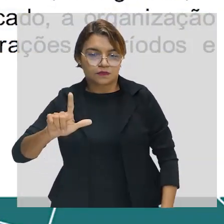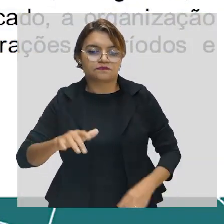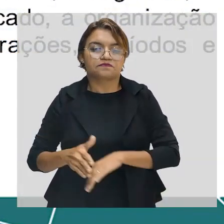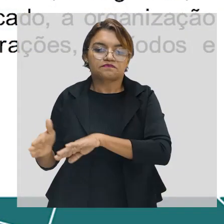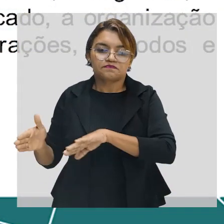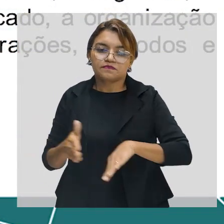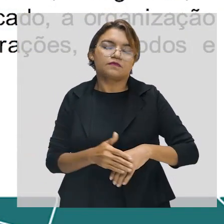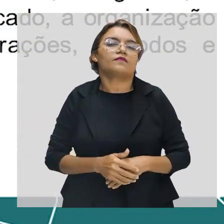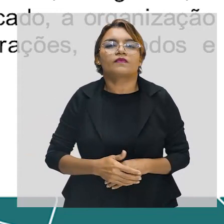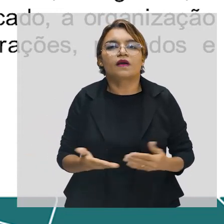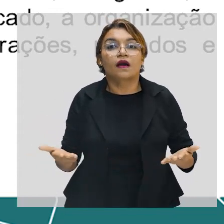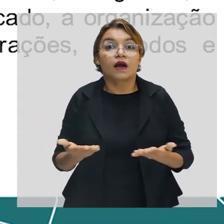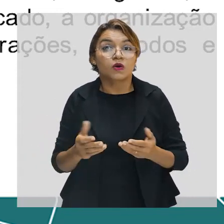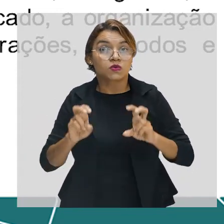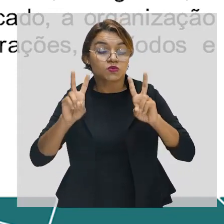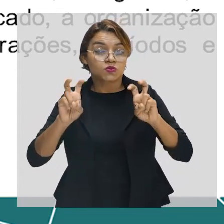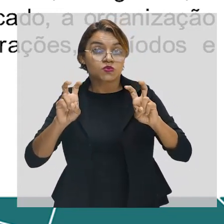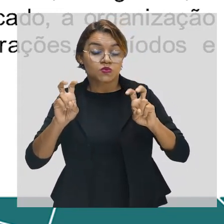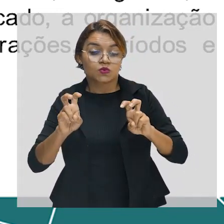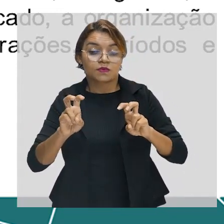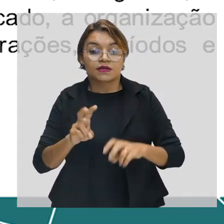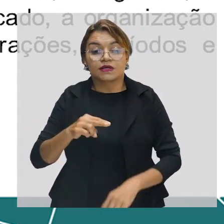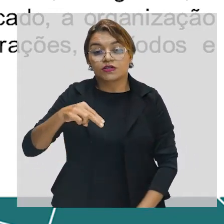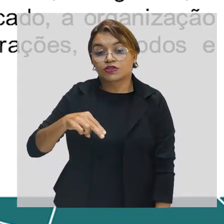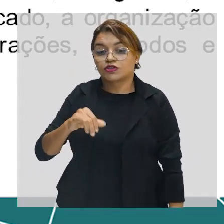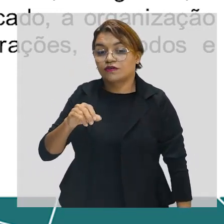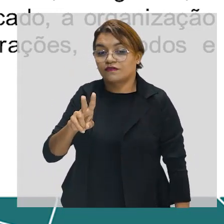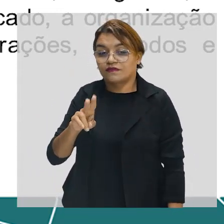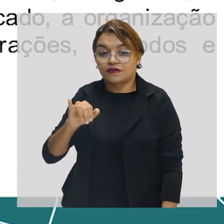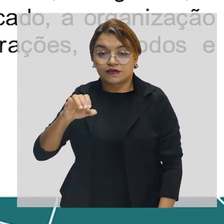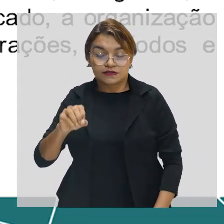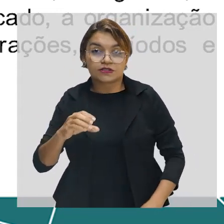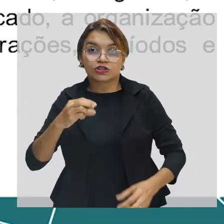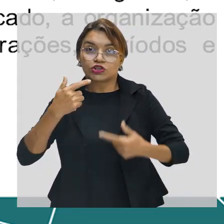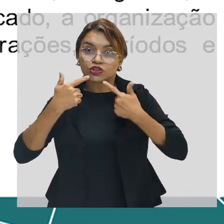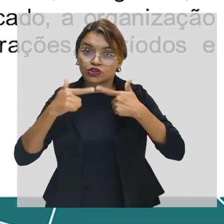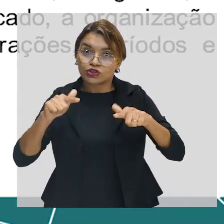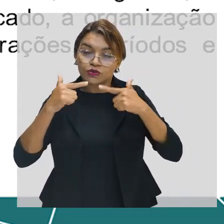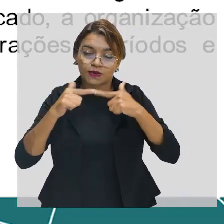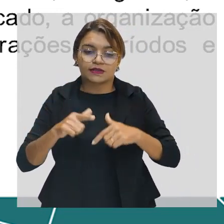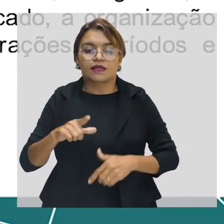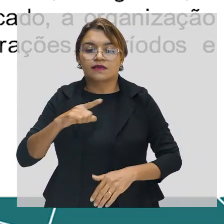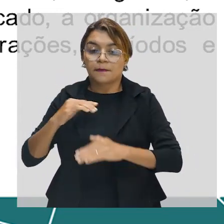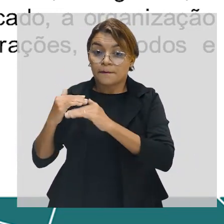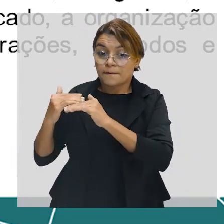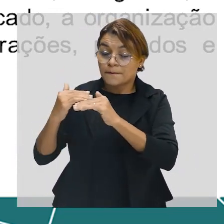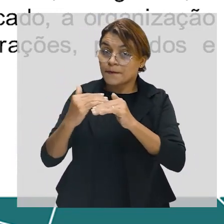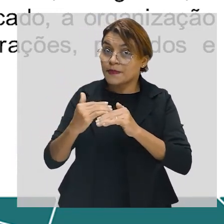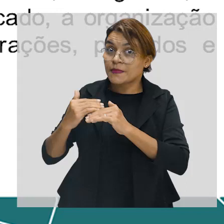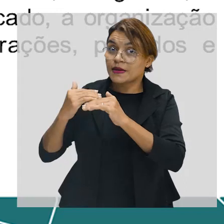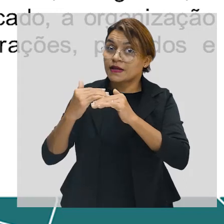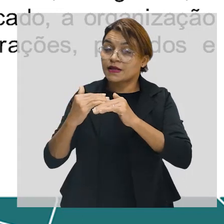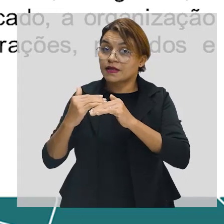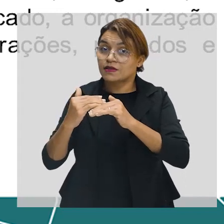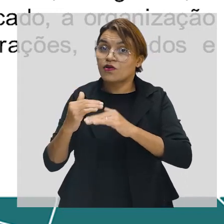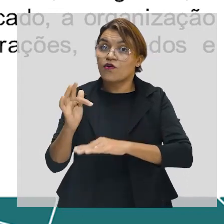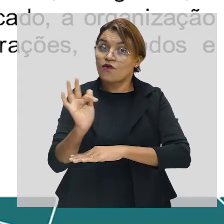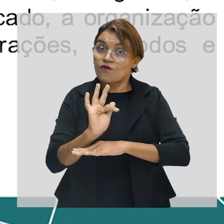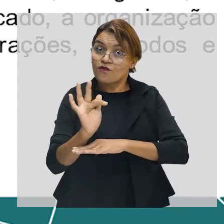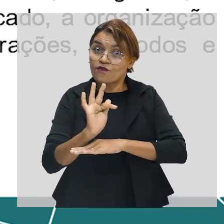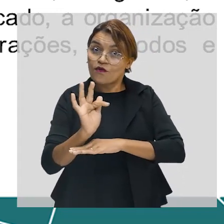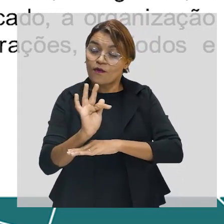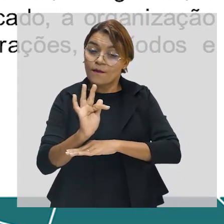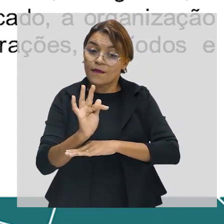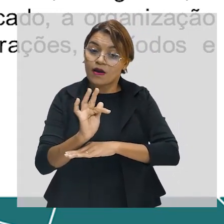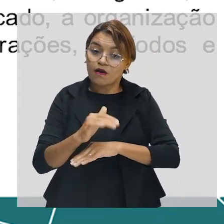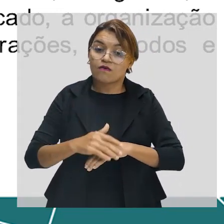pouco sobre os níveis de linguagem. Nós temos o padrão formal, culto, é a modalidade de